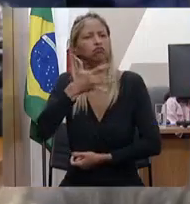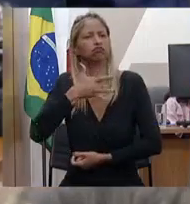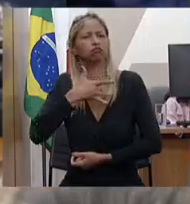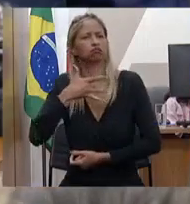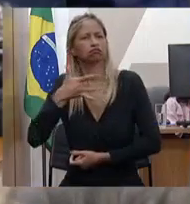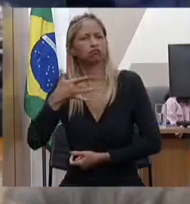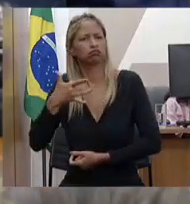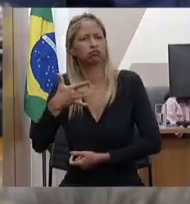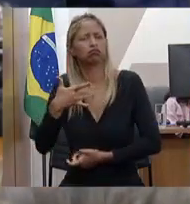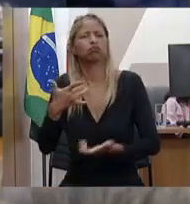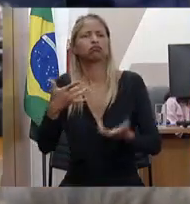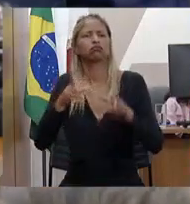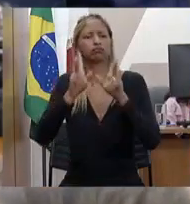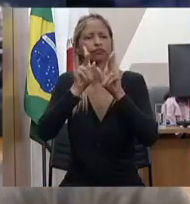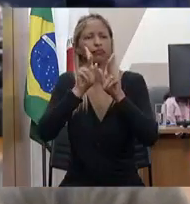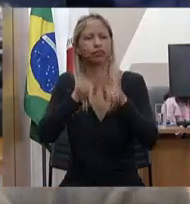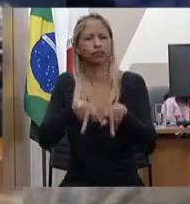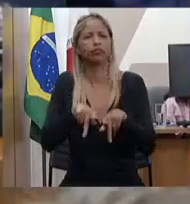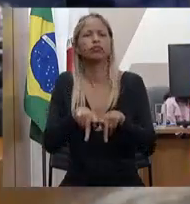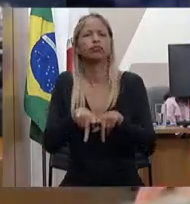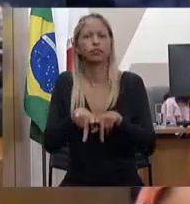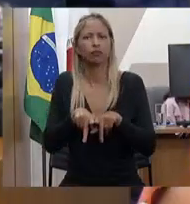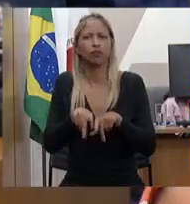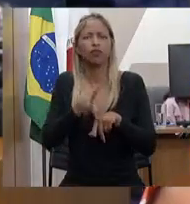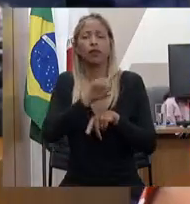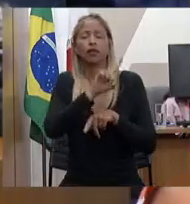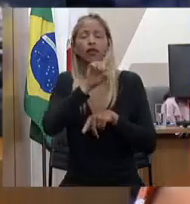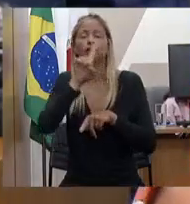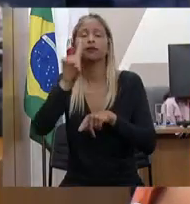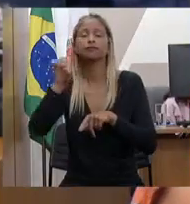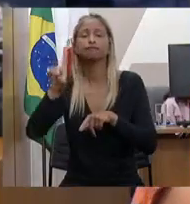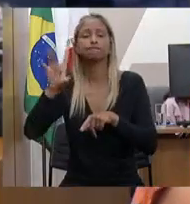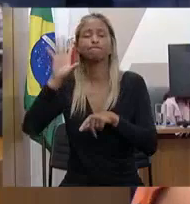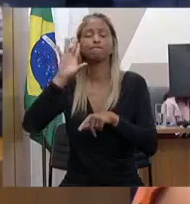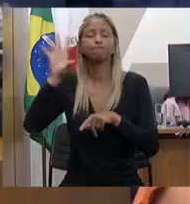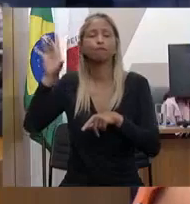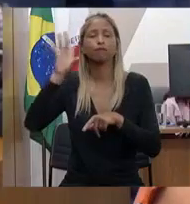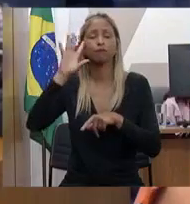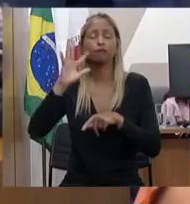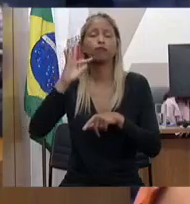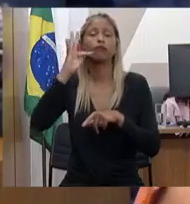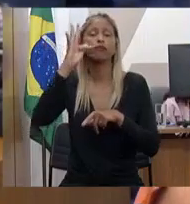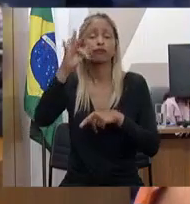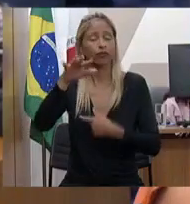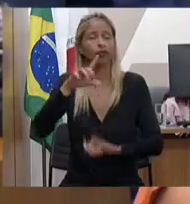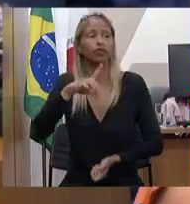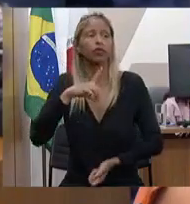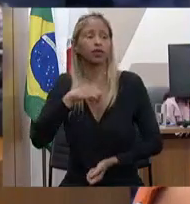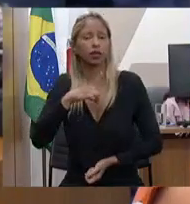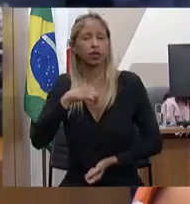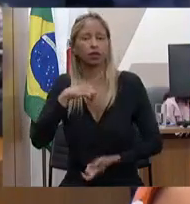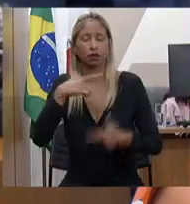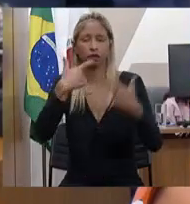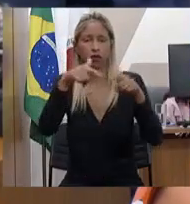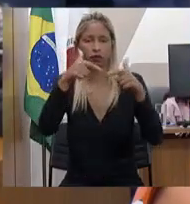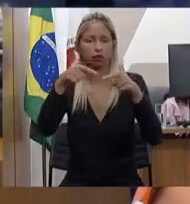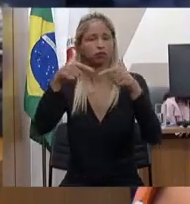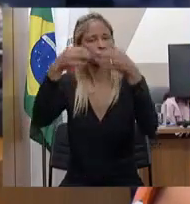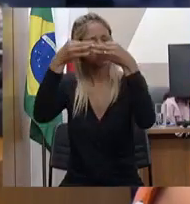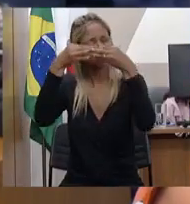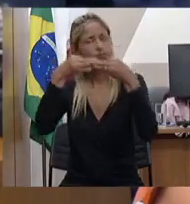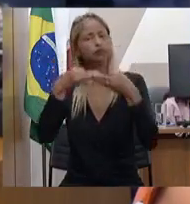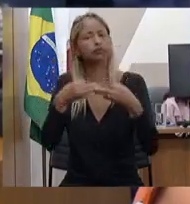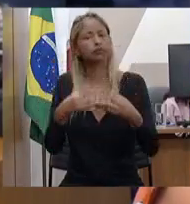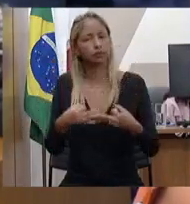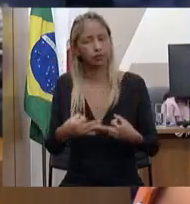saúde das pessoas que um dia sonha em ter o seu trabalho digno